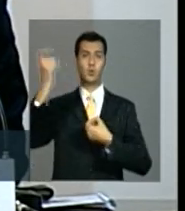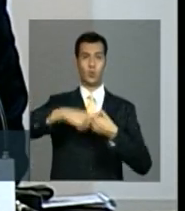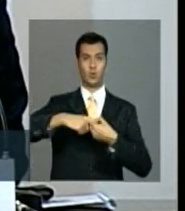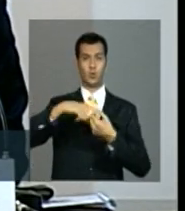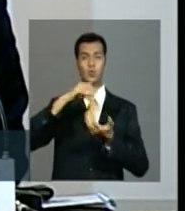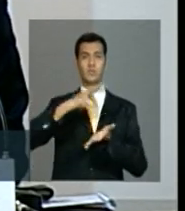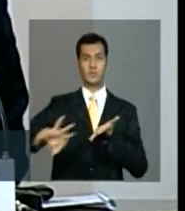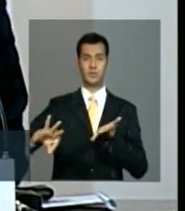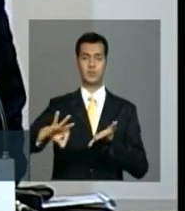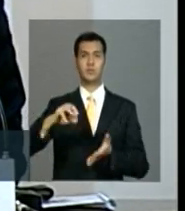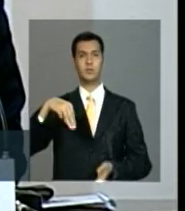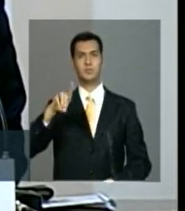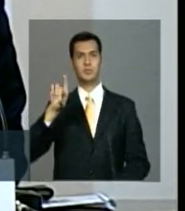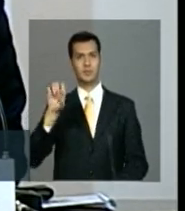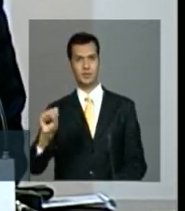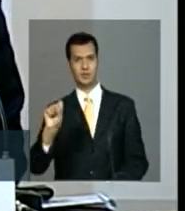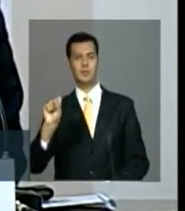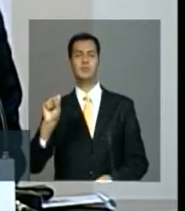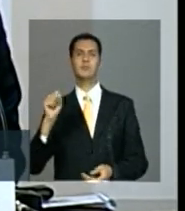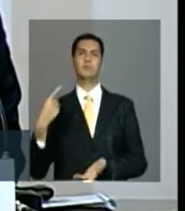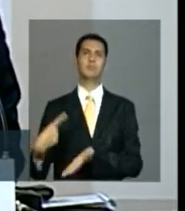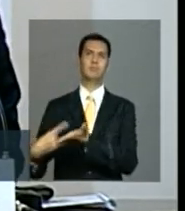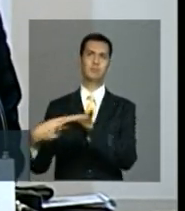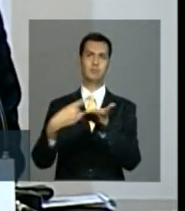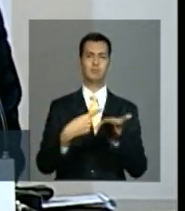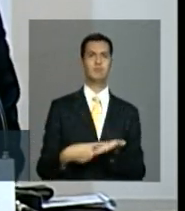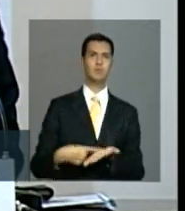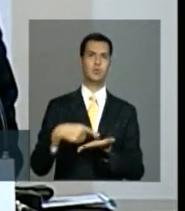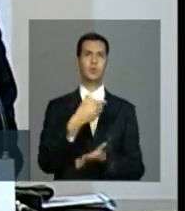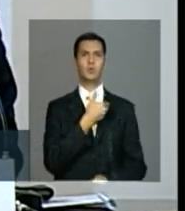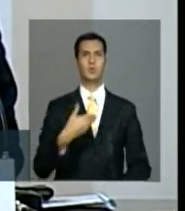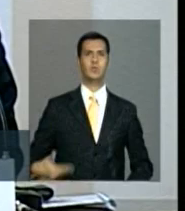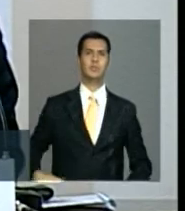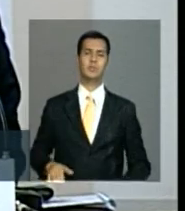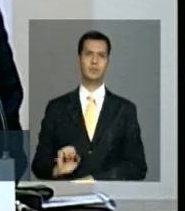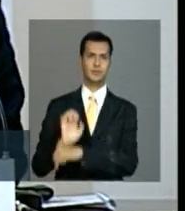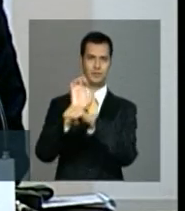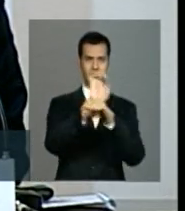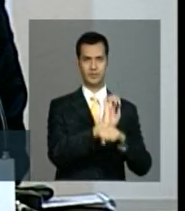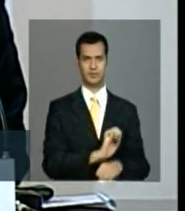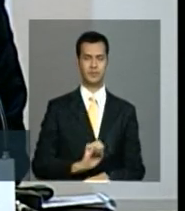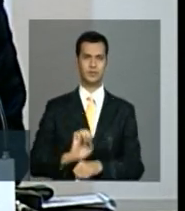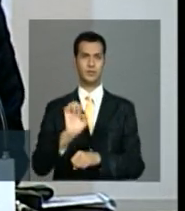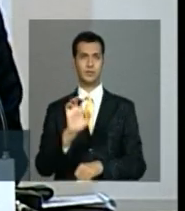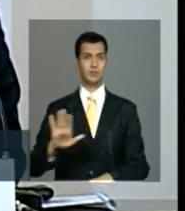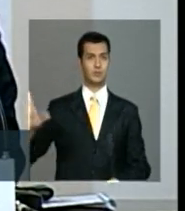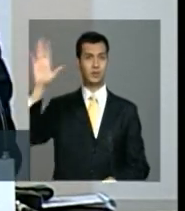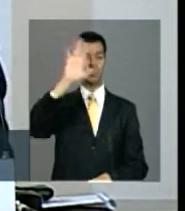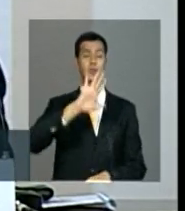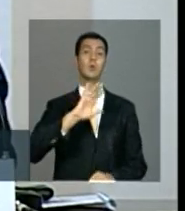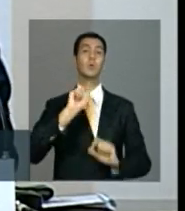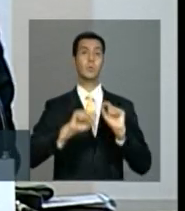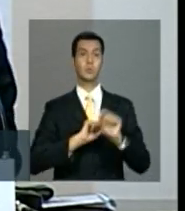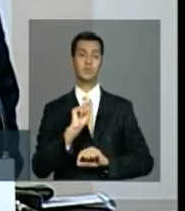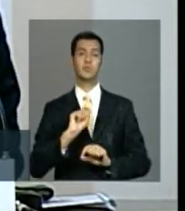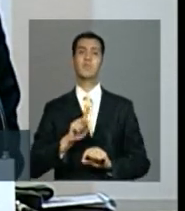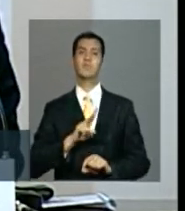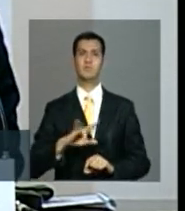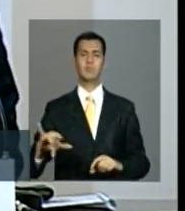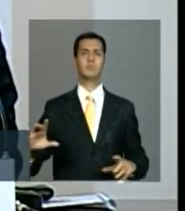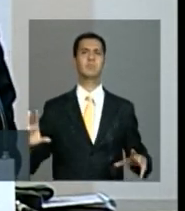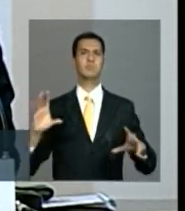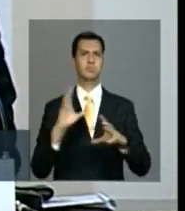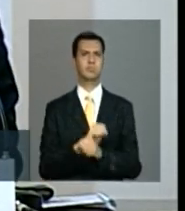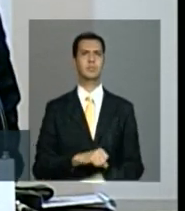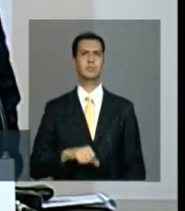do MDS com os governos Estaduais de todos os estados da região Nós já vamos com 372